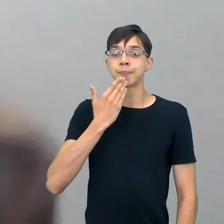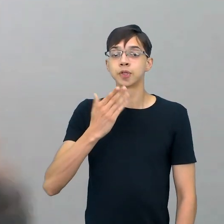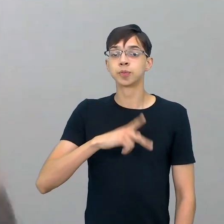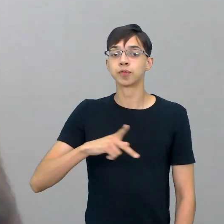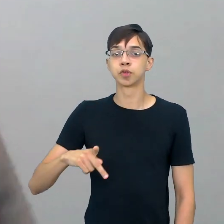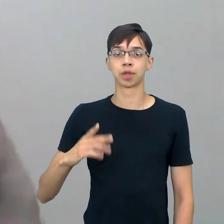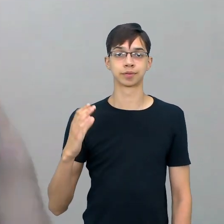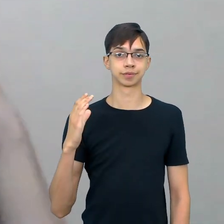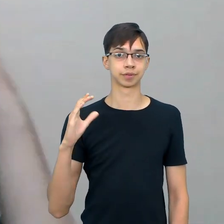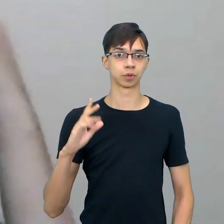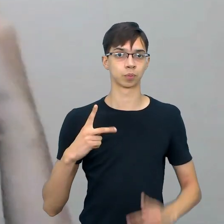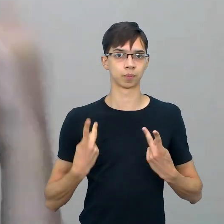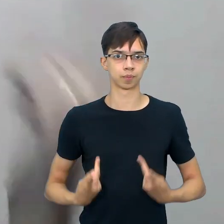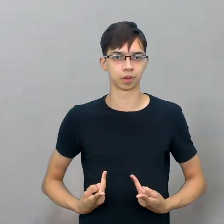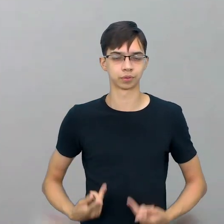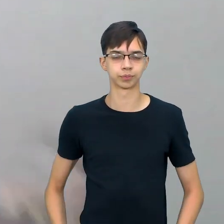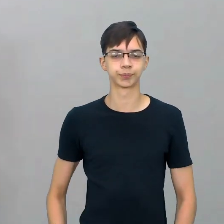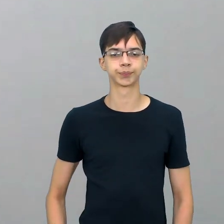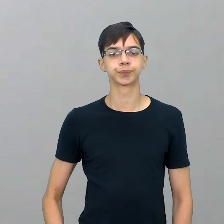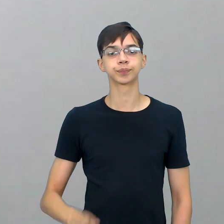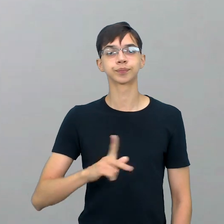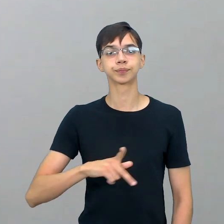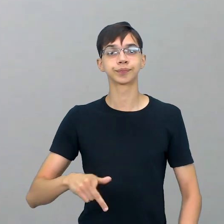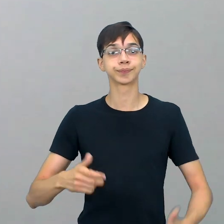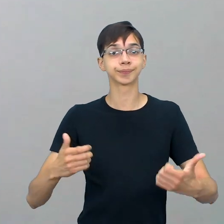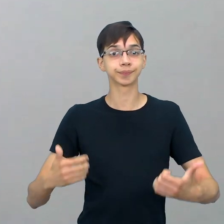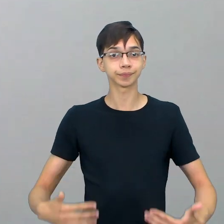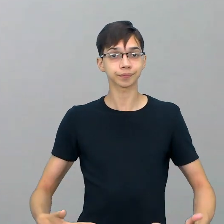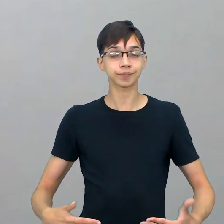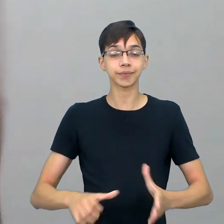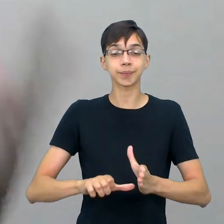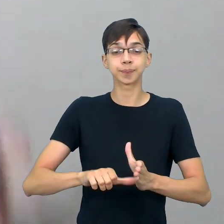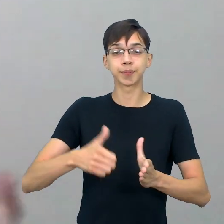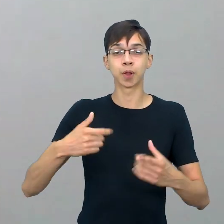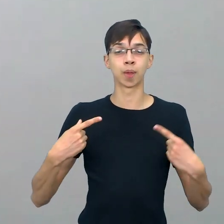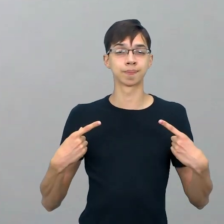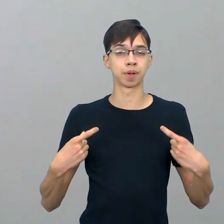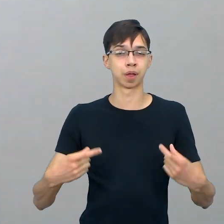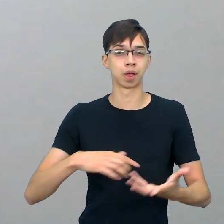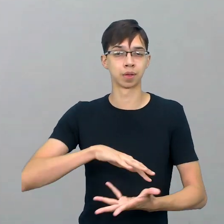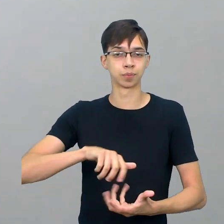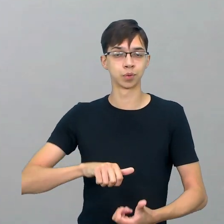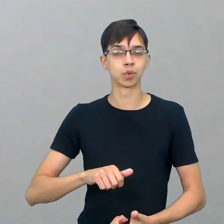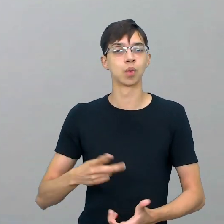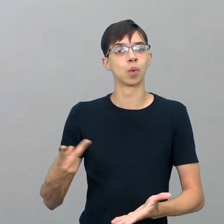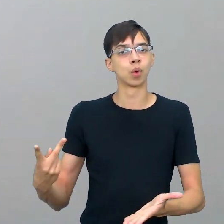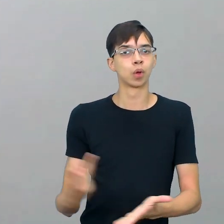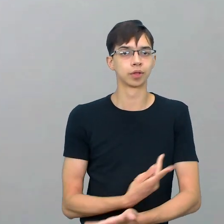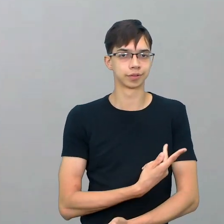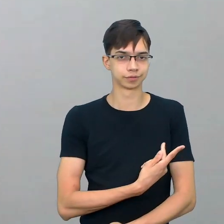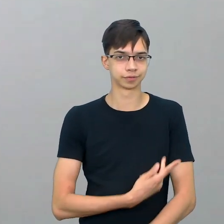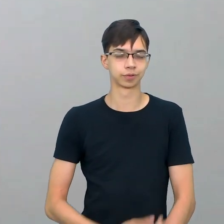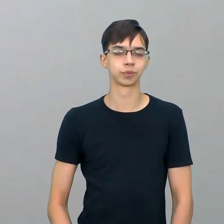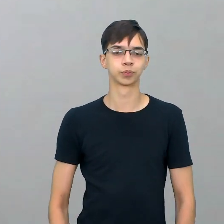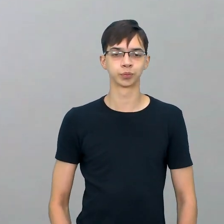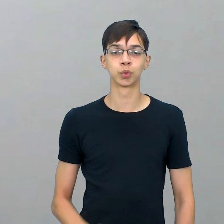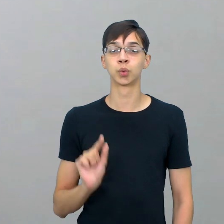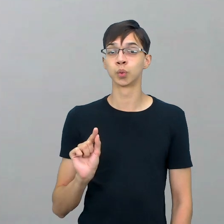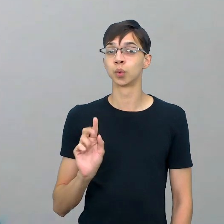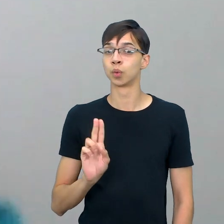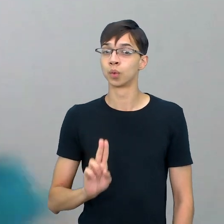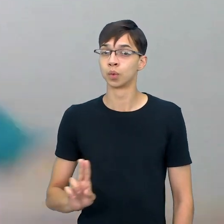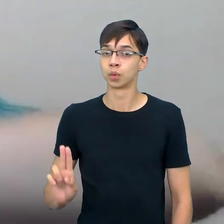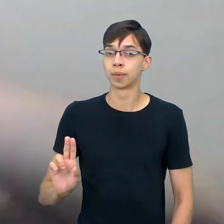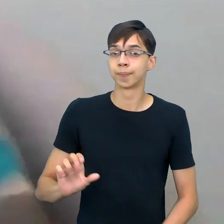Humanas, ele vai partir falando da Primeira Guerra Mundial, de equipamentos utilizados na Primeira Guerra Mundial. O professor de Física